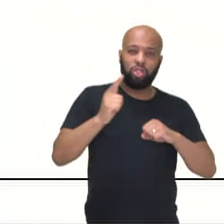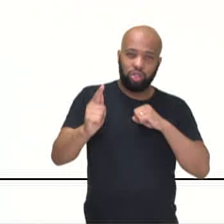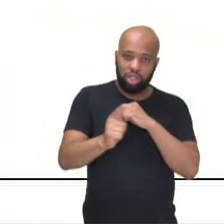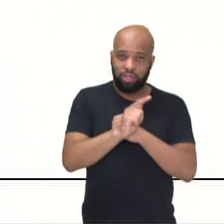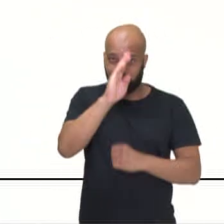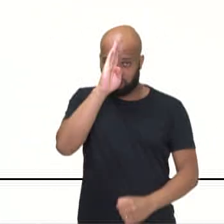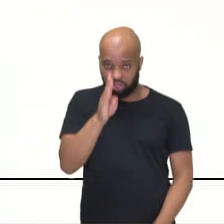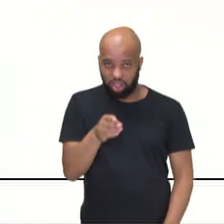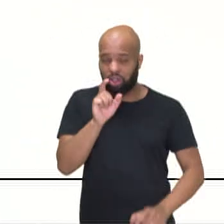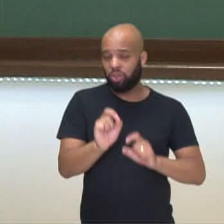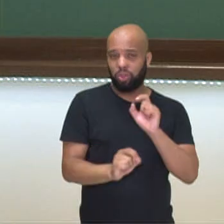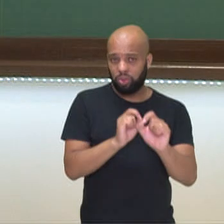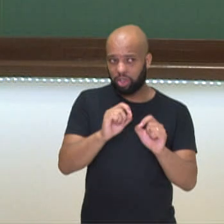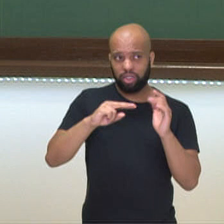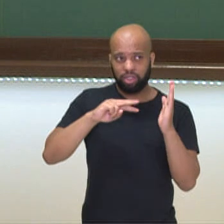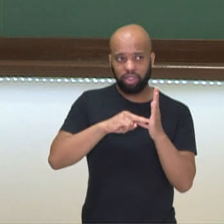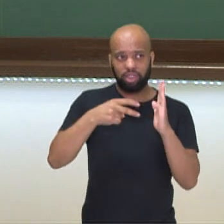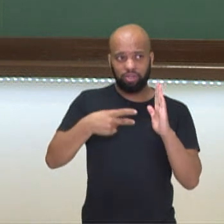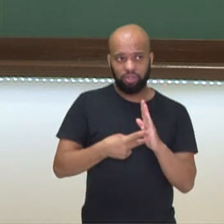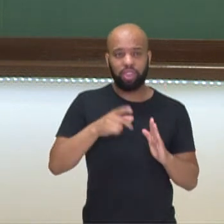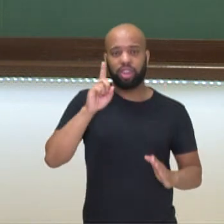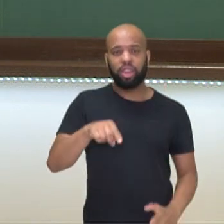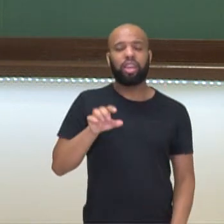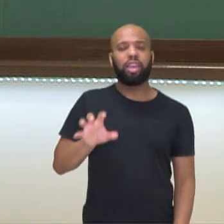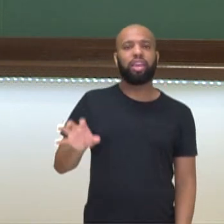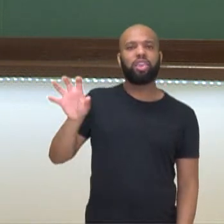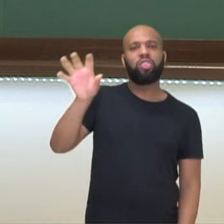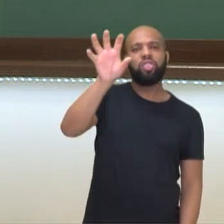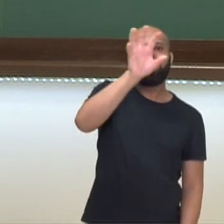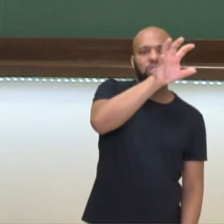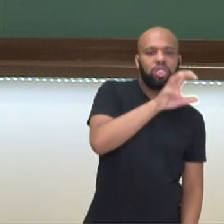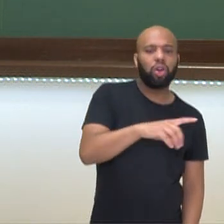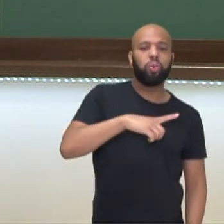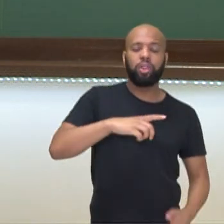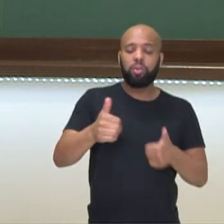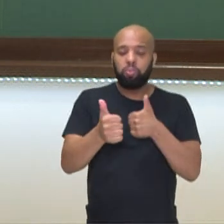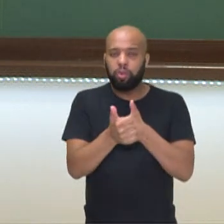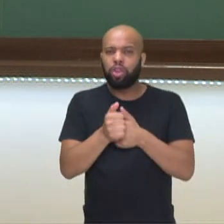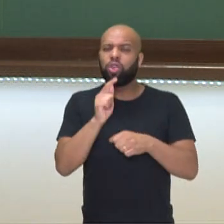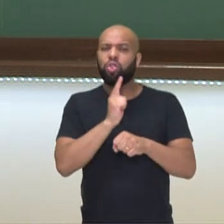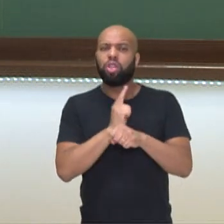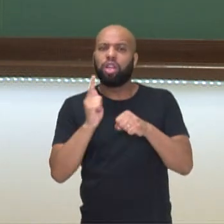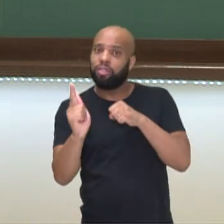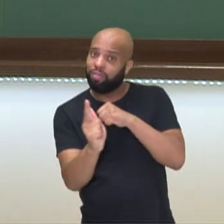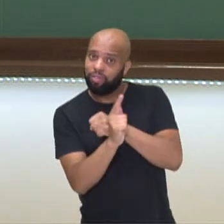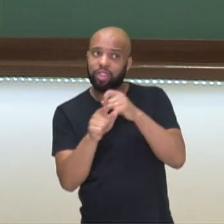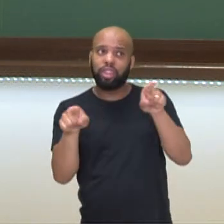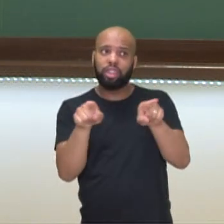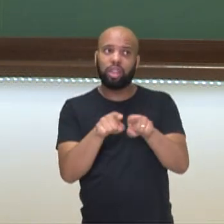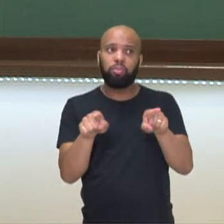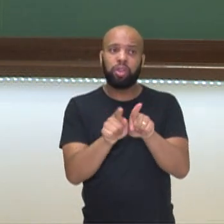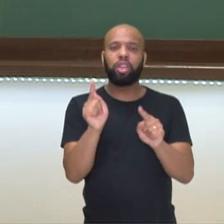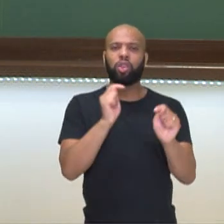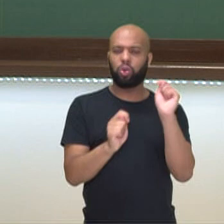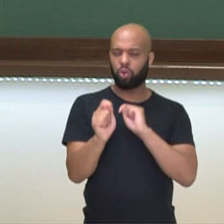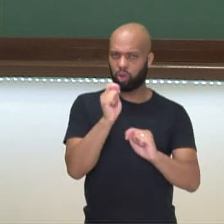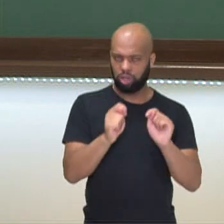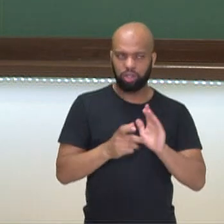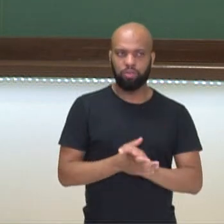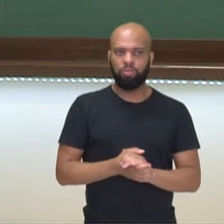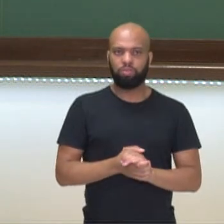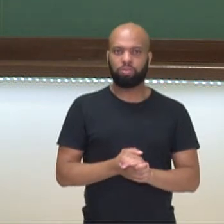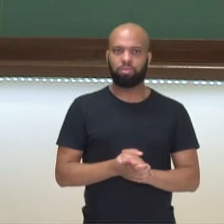quê? São nada mais, nada menos do que aquelas regiões que têm uma proximidade geográfica e economicamente falando também.